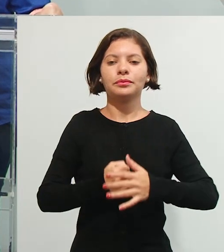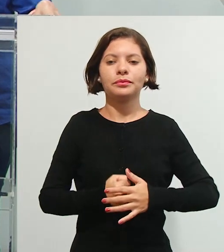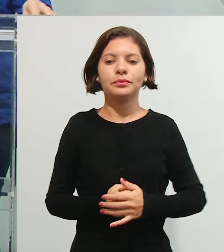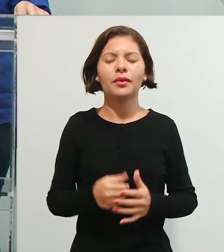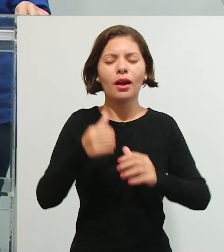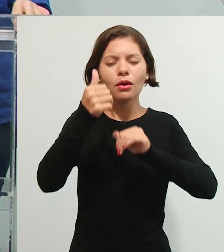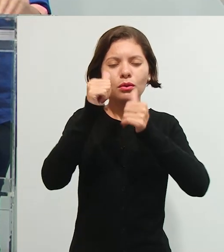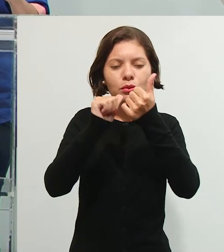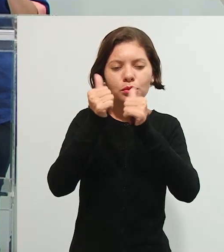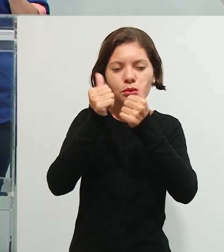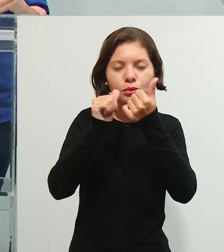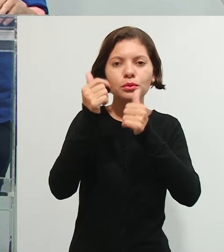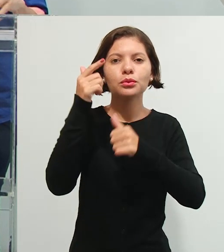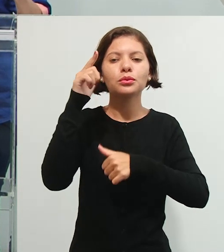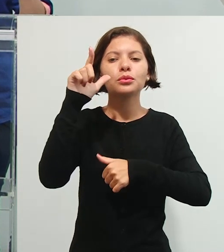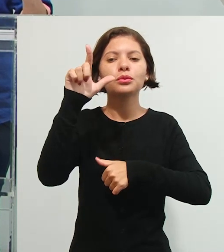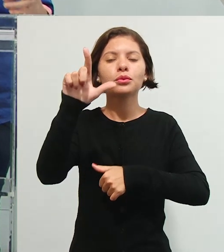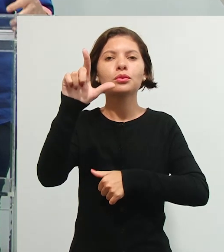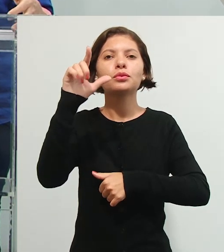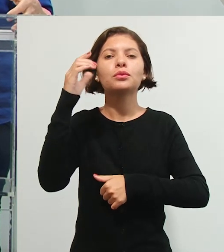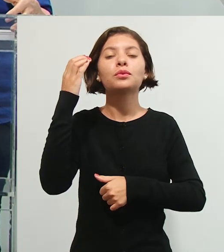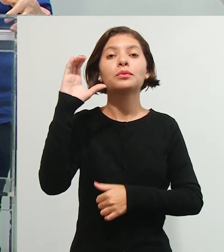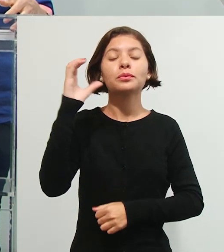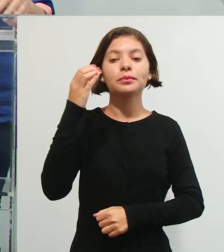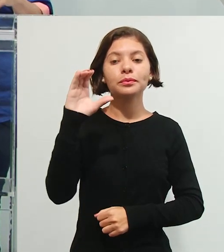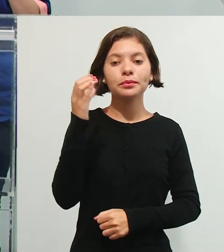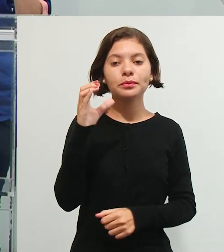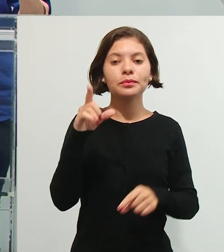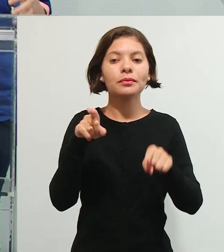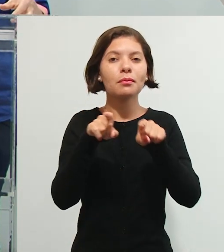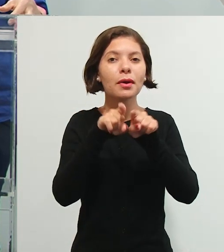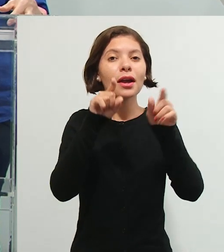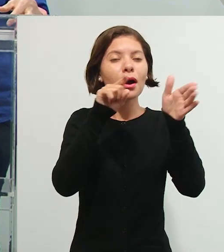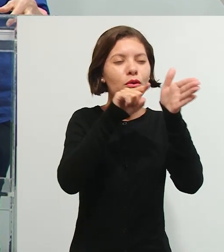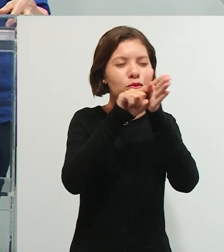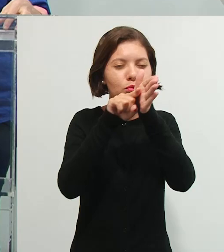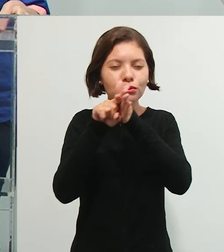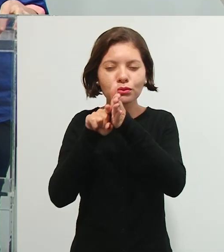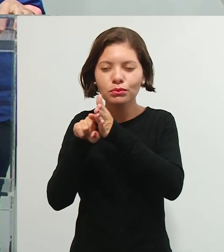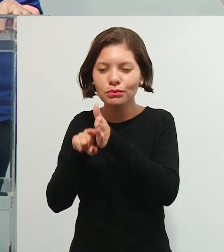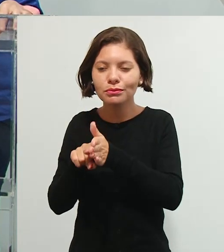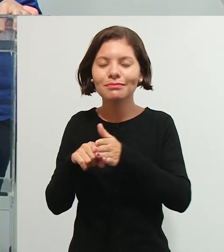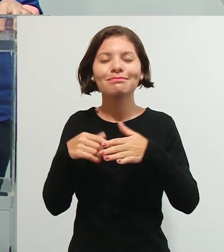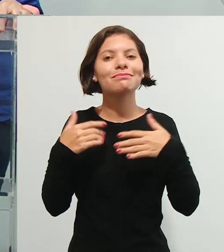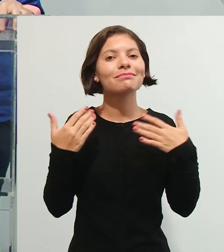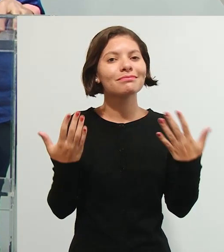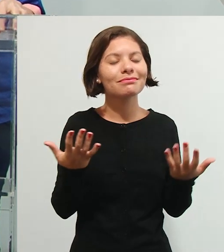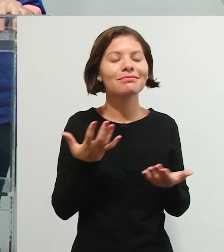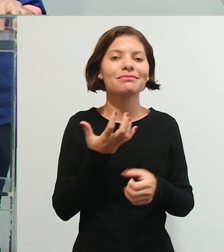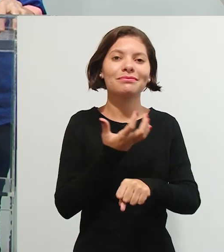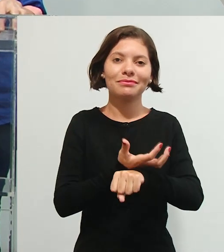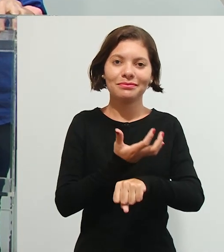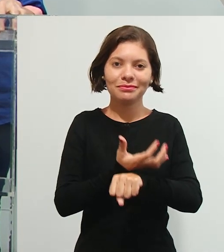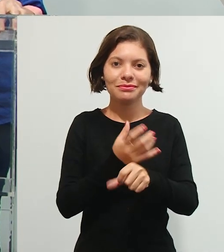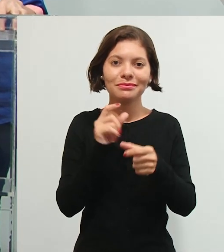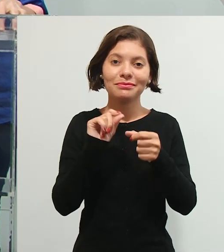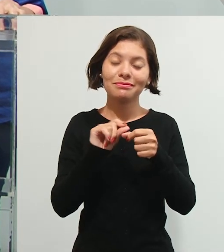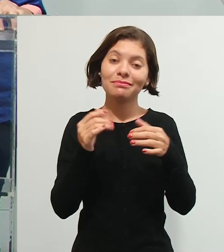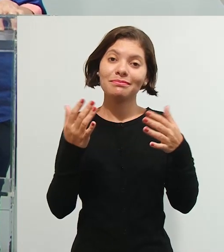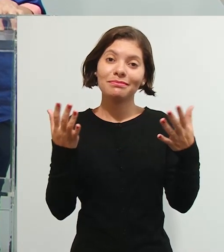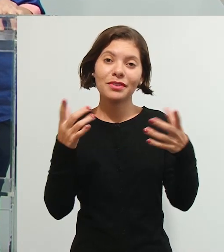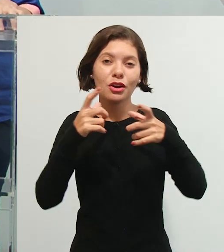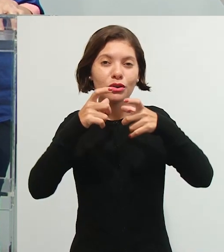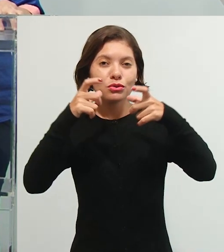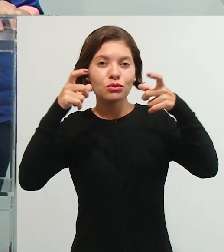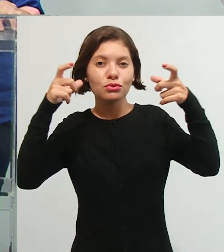reinterpretadas à luz da ciência à luz da pesquisa Então é isso que a disciplina vai fazer